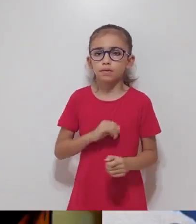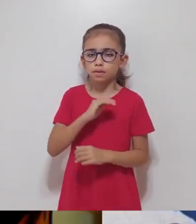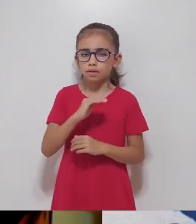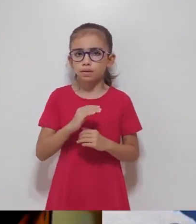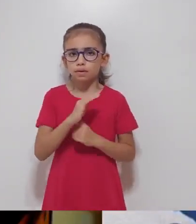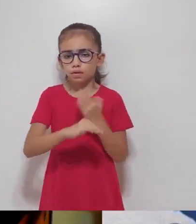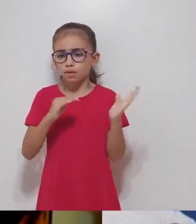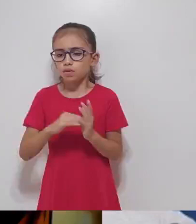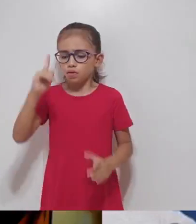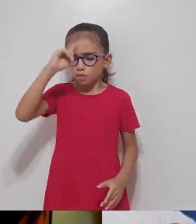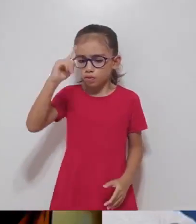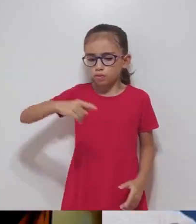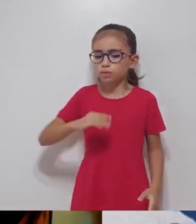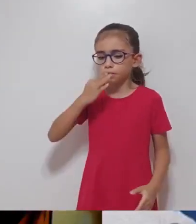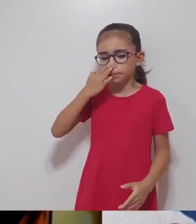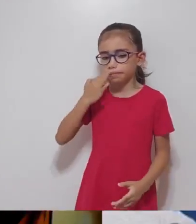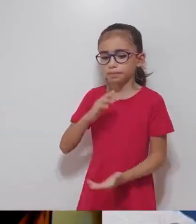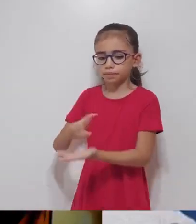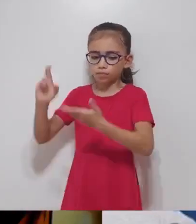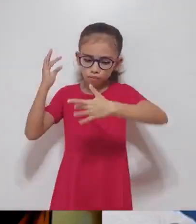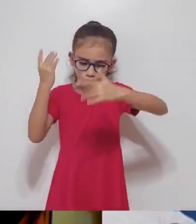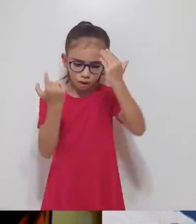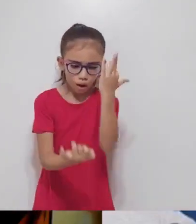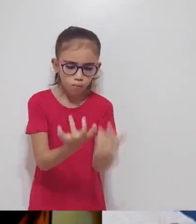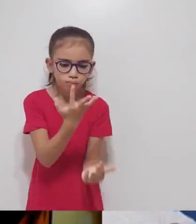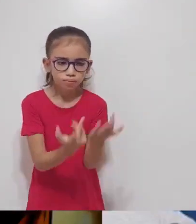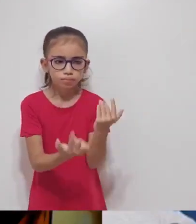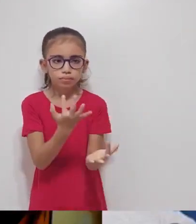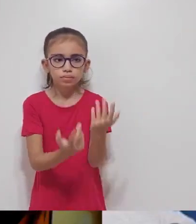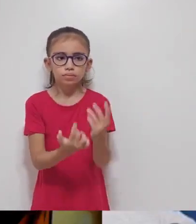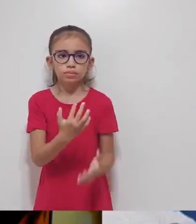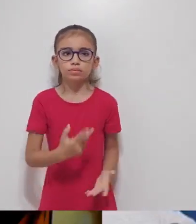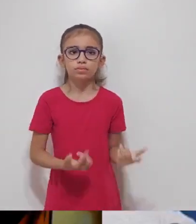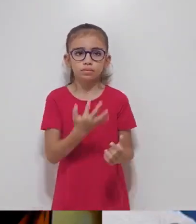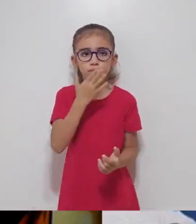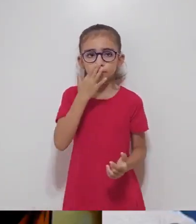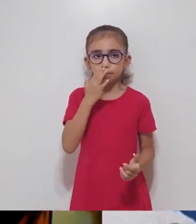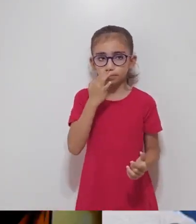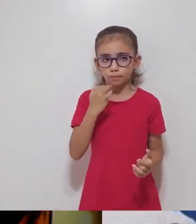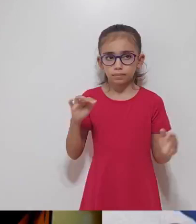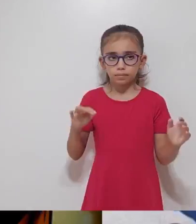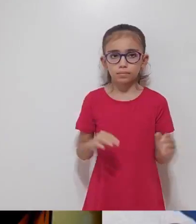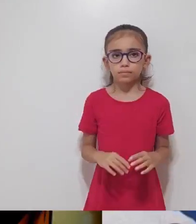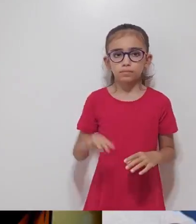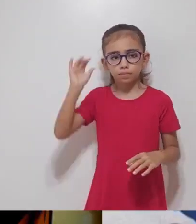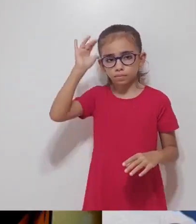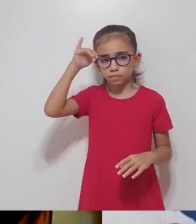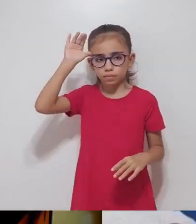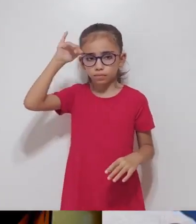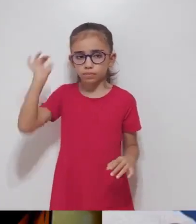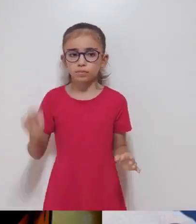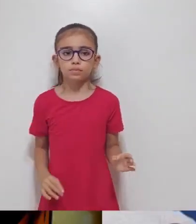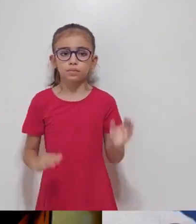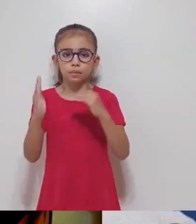ordem. Então o Senhor mandou fogo e o sacrifício, a lenha, as pedras,